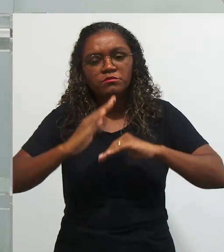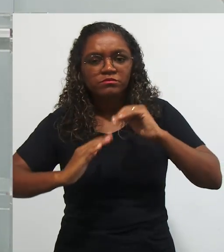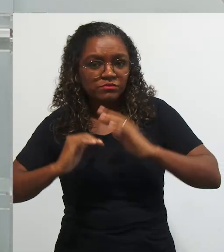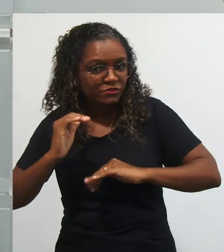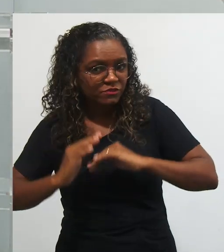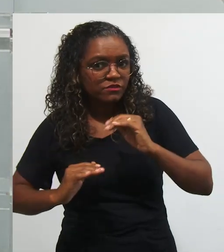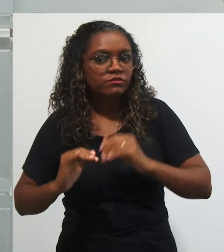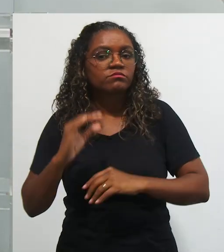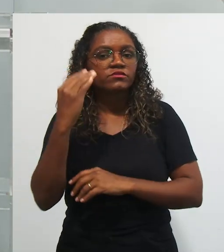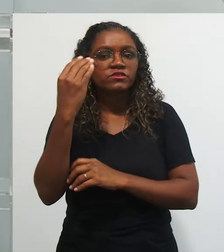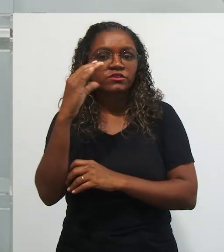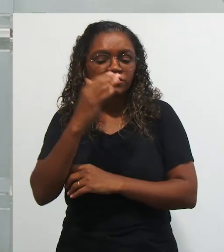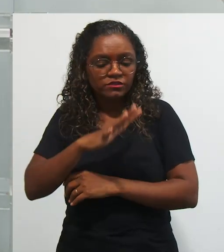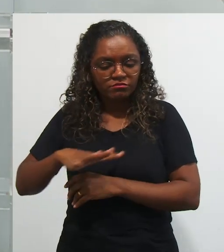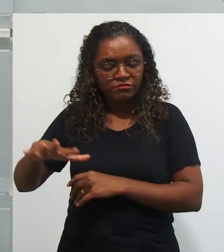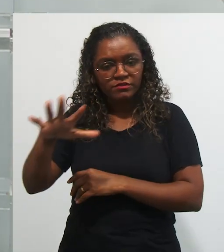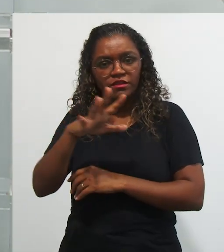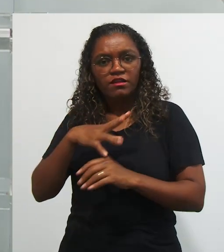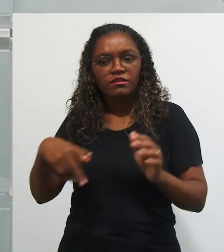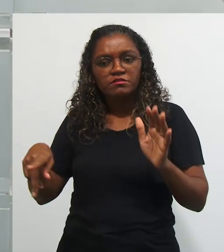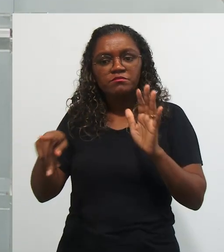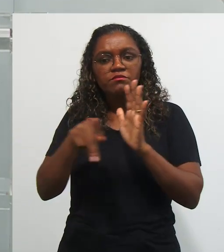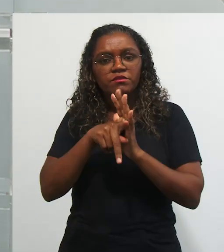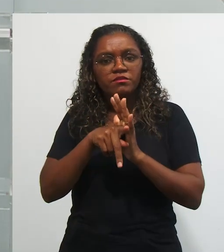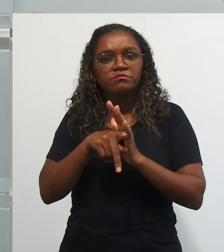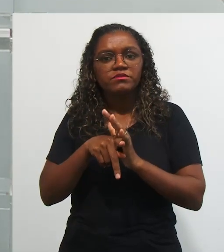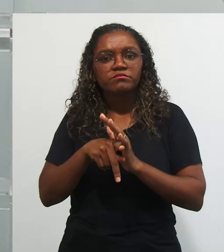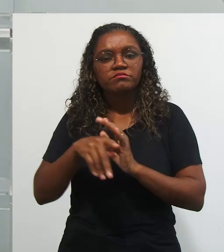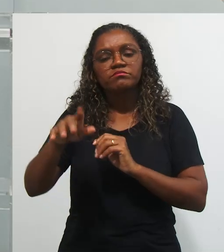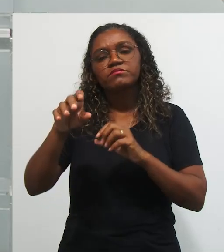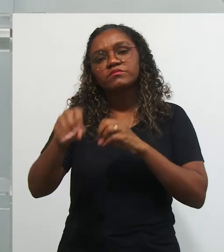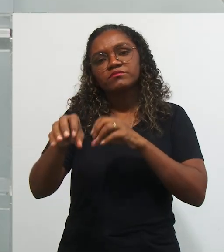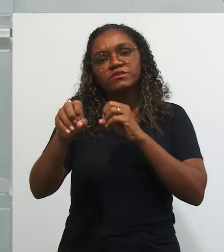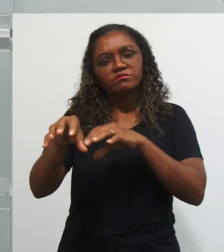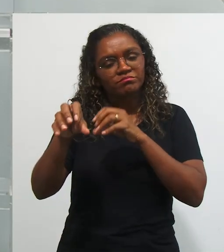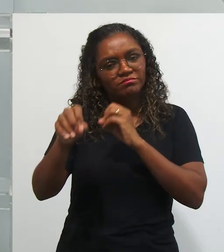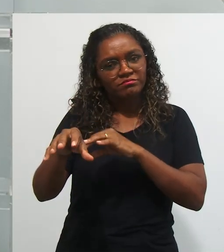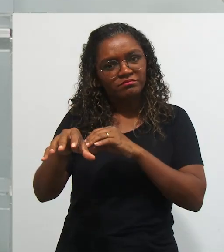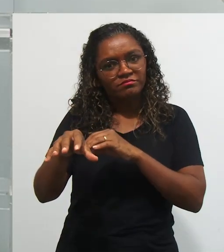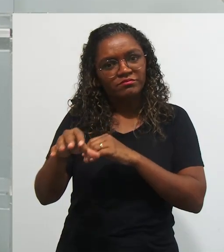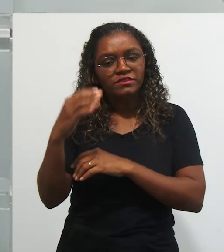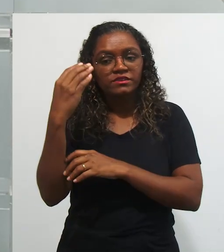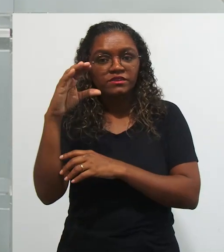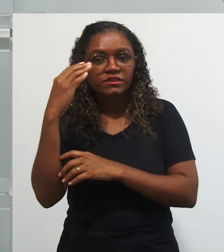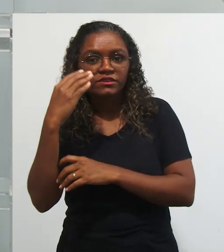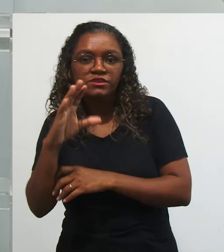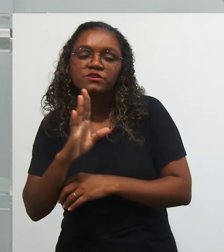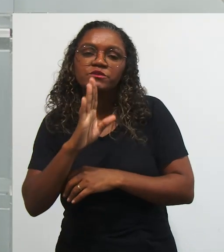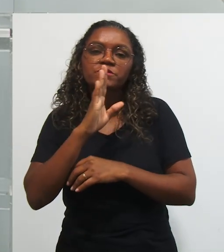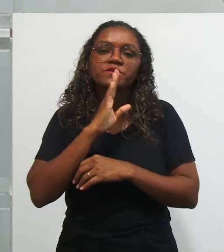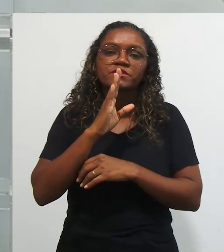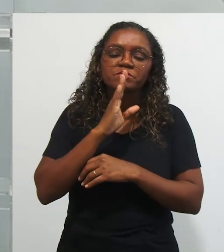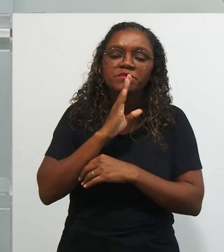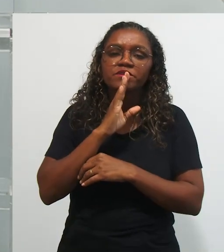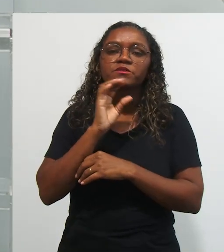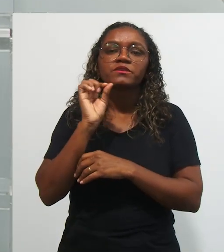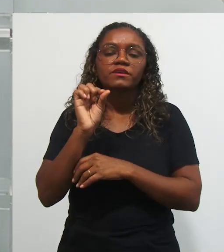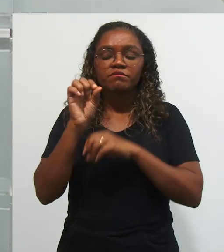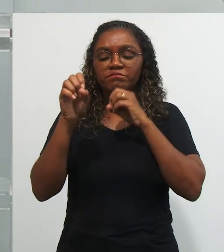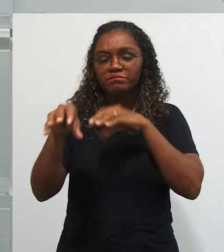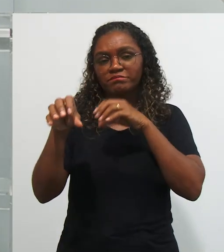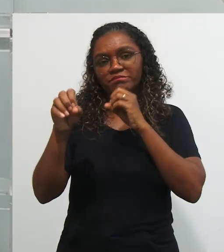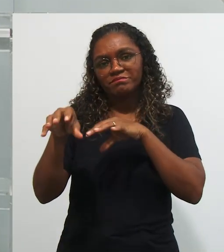um cientista da sua área, um cientista da onde? Da educação. É um cientista do conhecimento